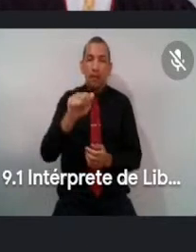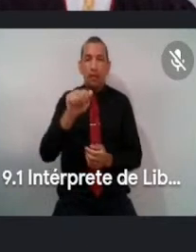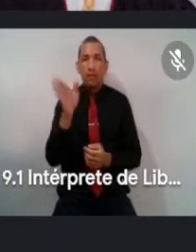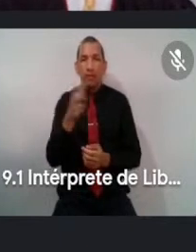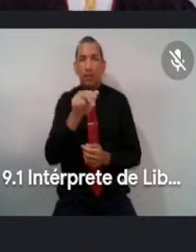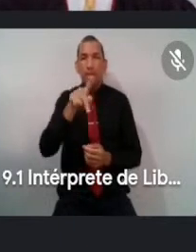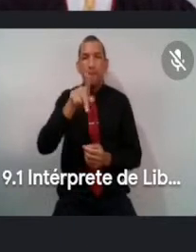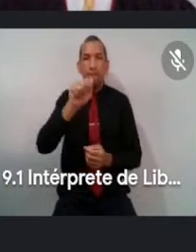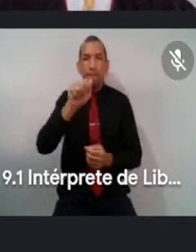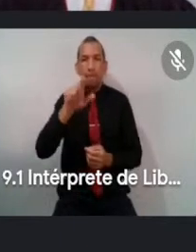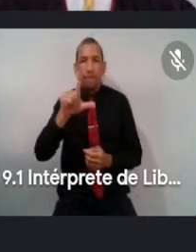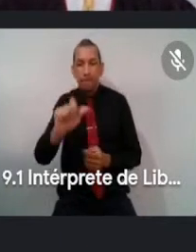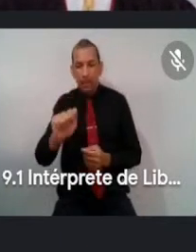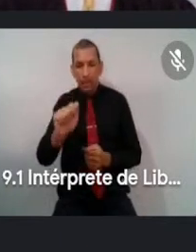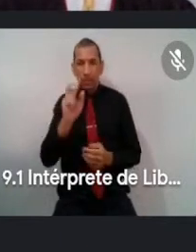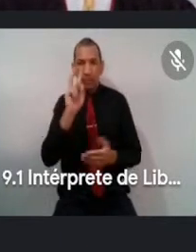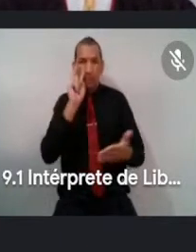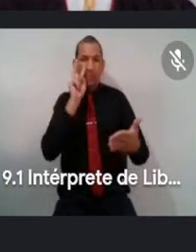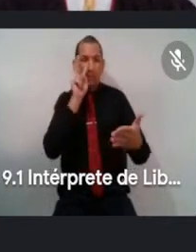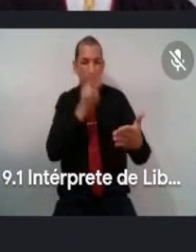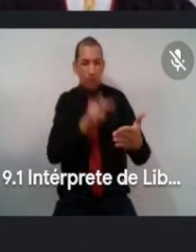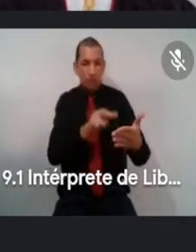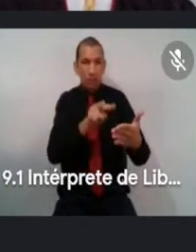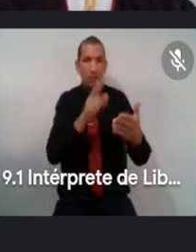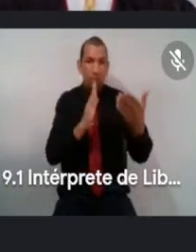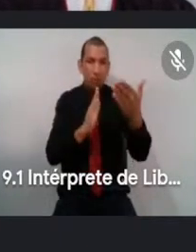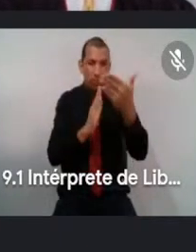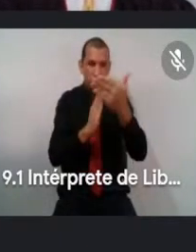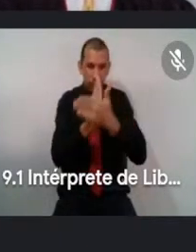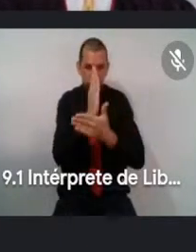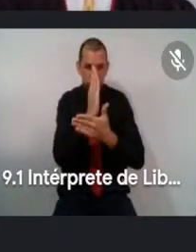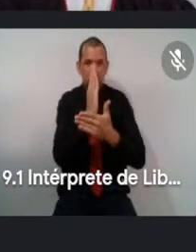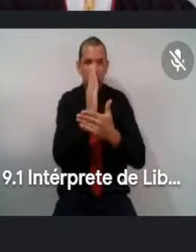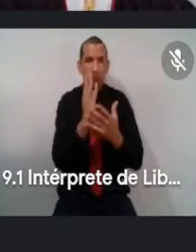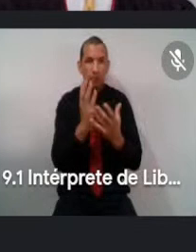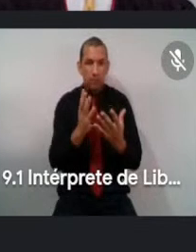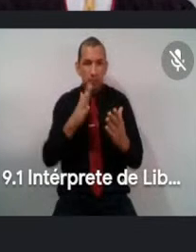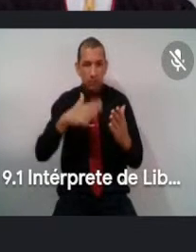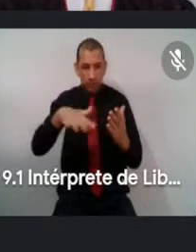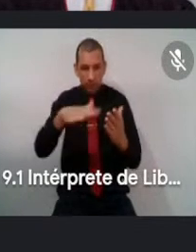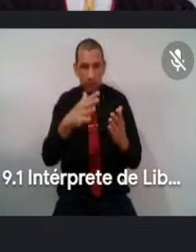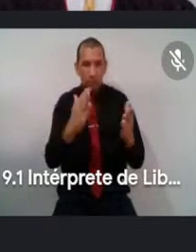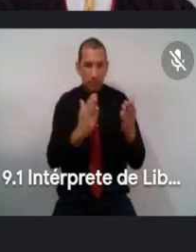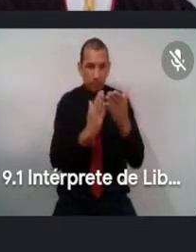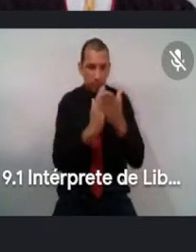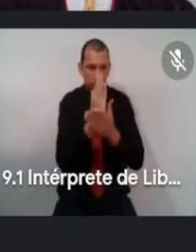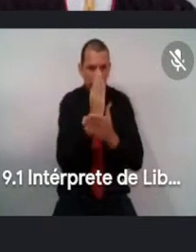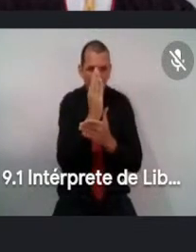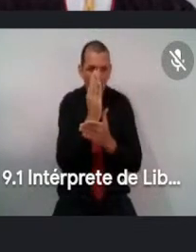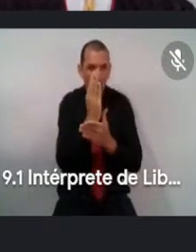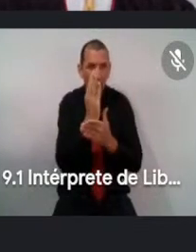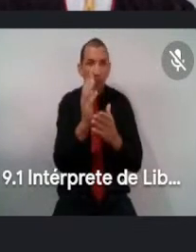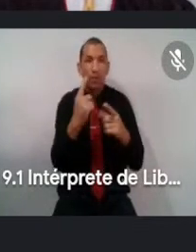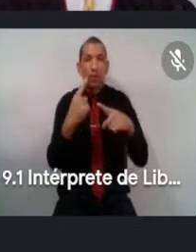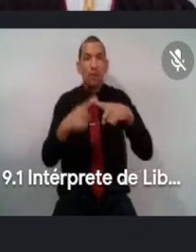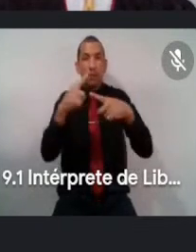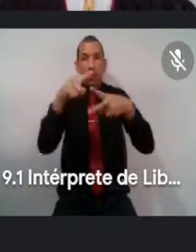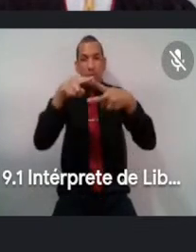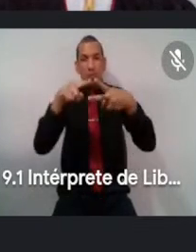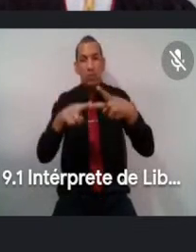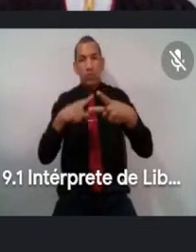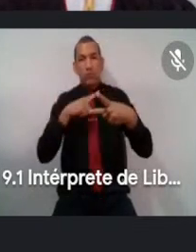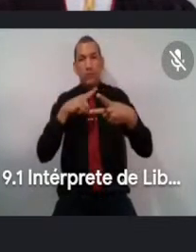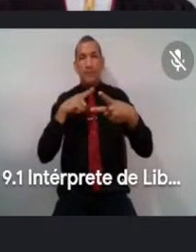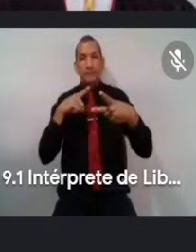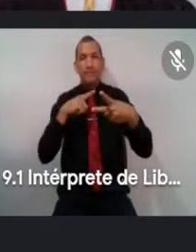sugestão tá dando parcial provimento para absolver a Rê correndo né mas é porque são dois e